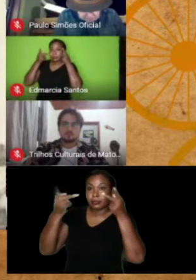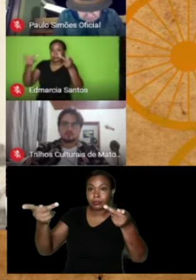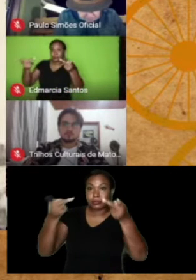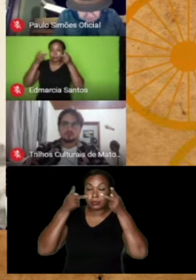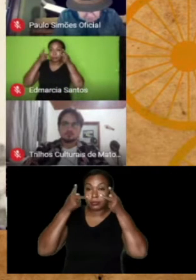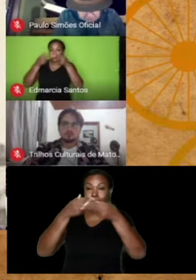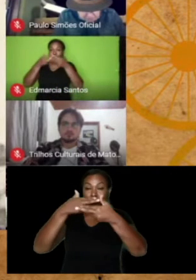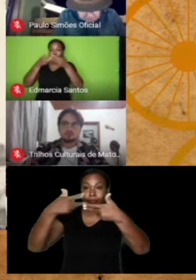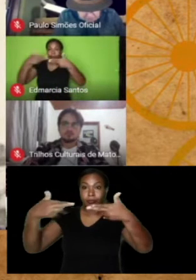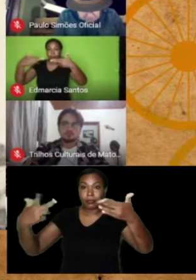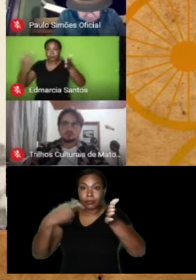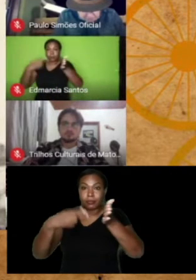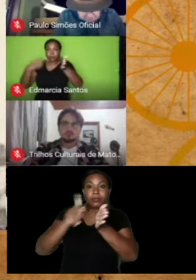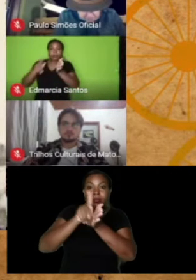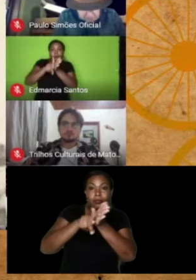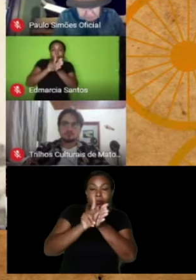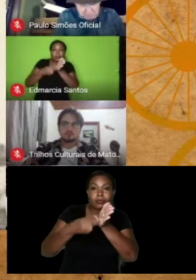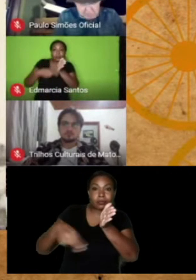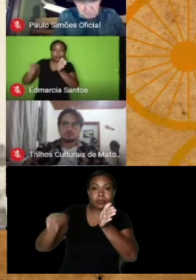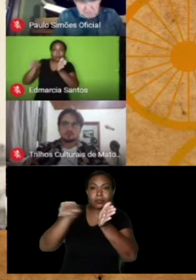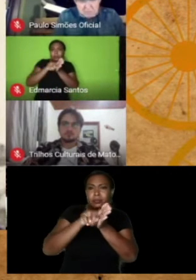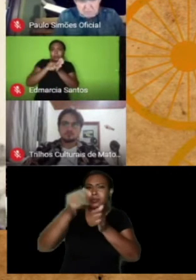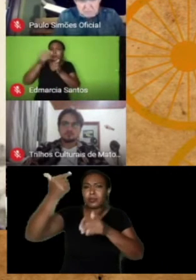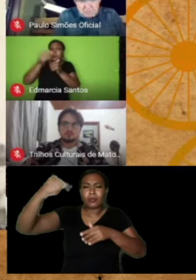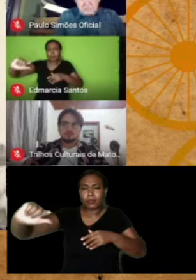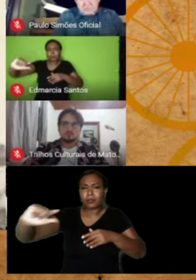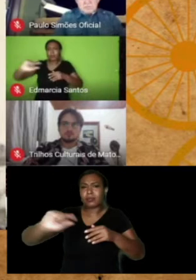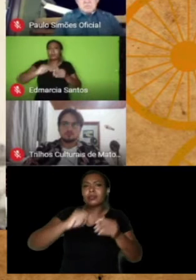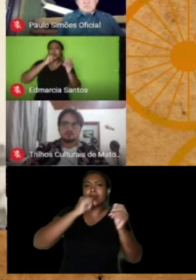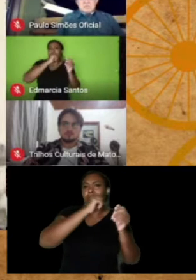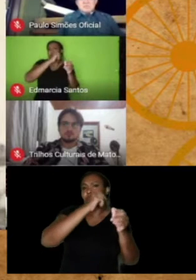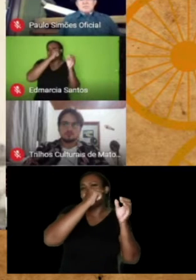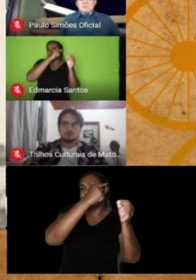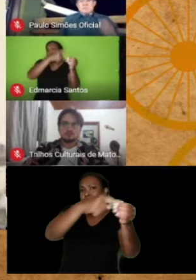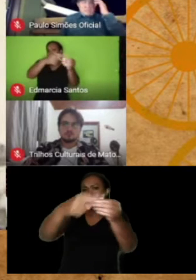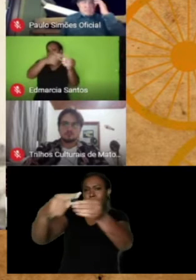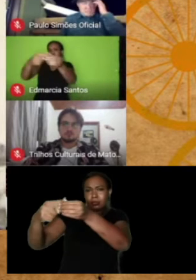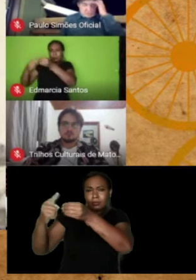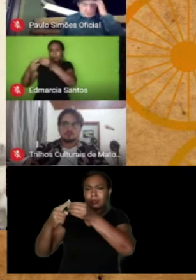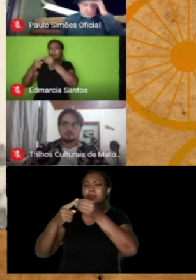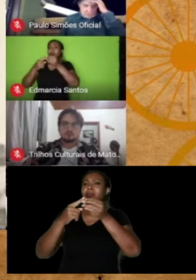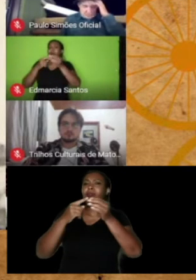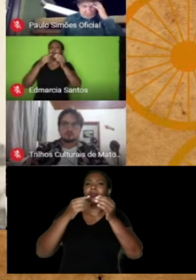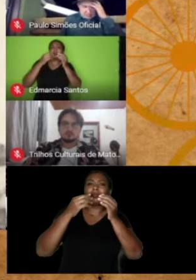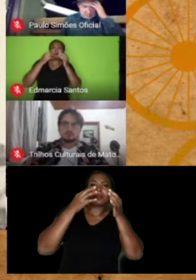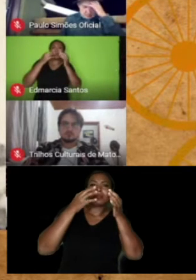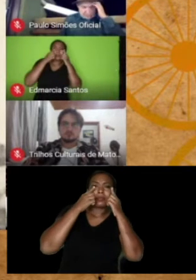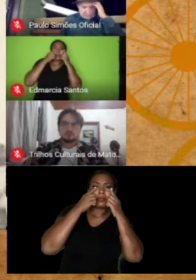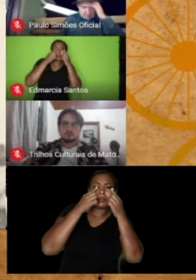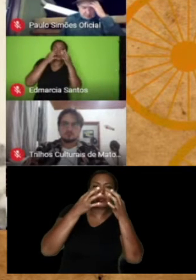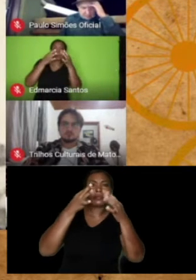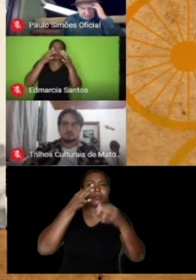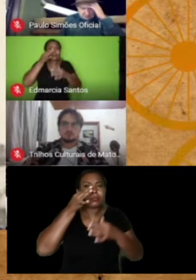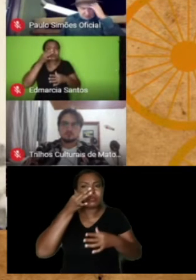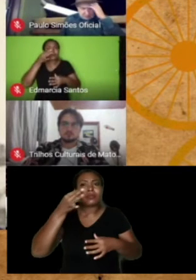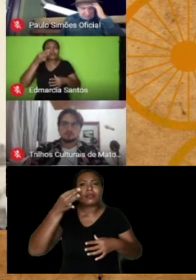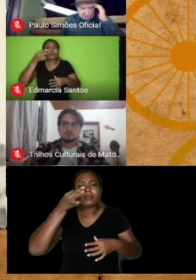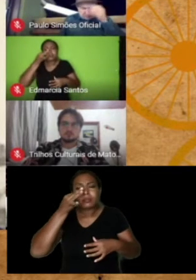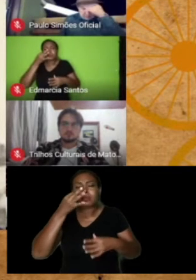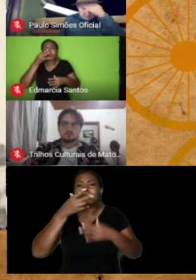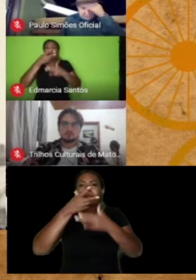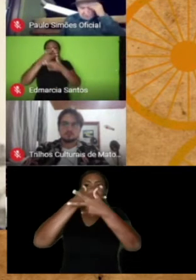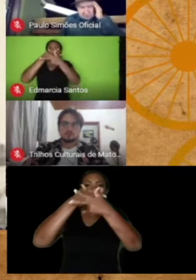né? Estação de Mimoso, Pena Júnior, e uma infinidade de estações hoje que estão no meio do nada e